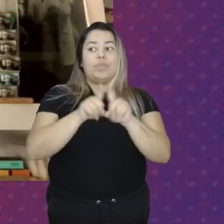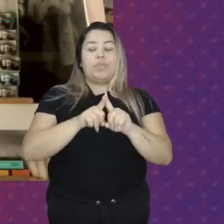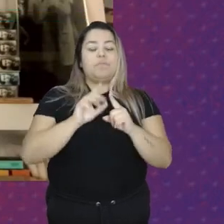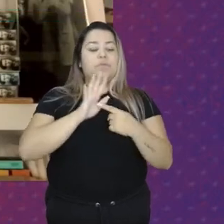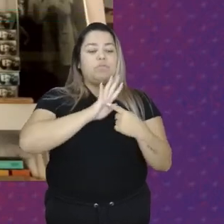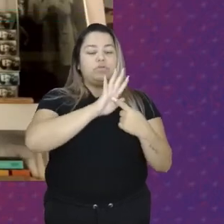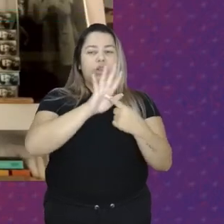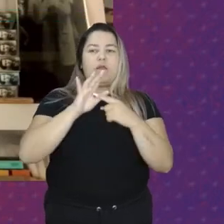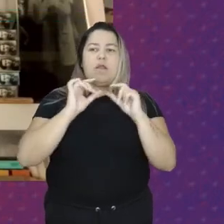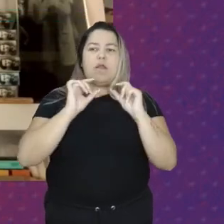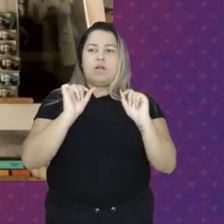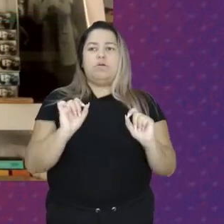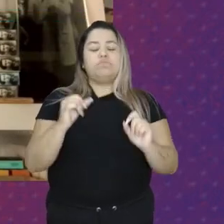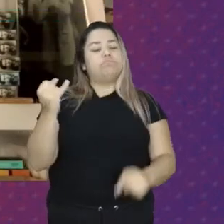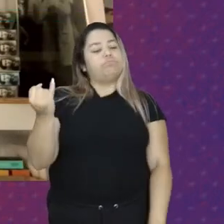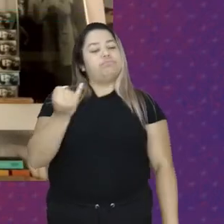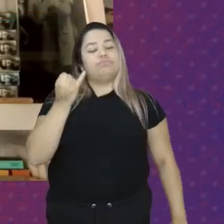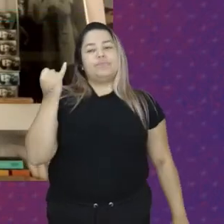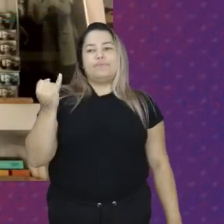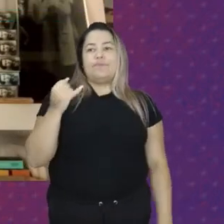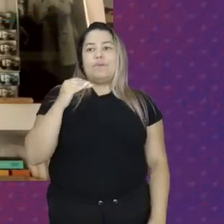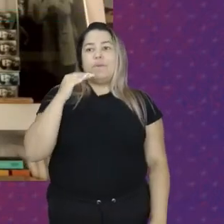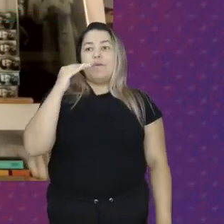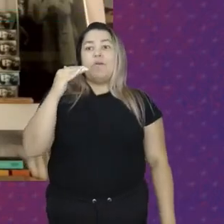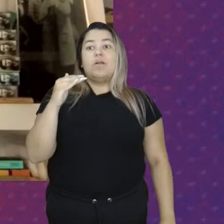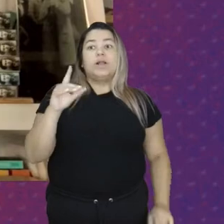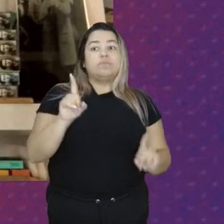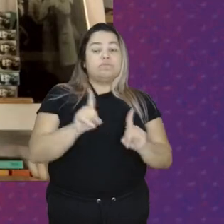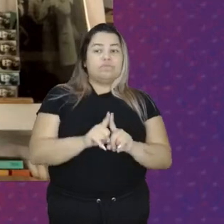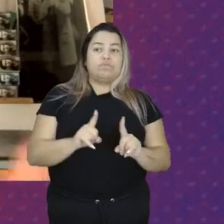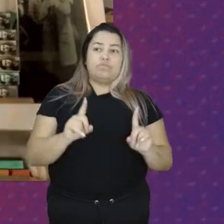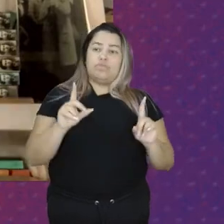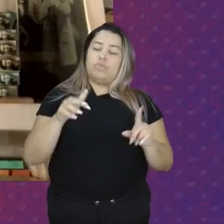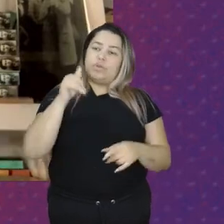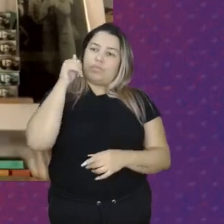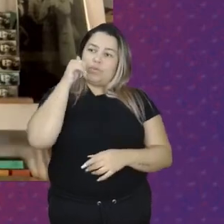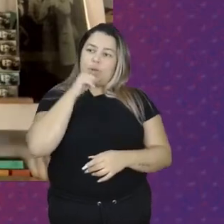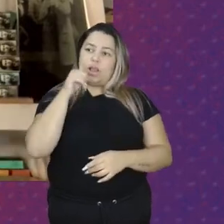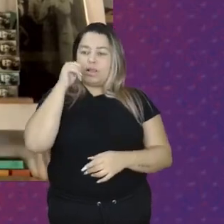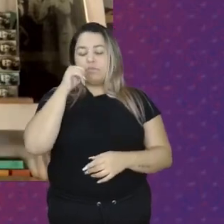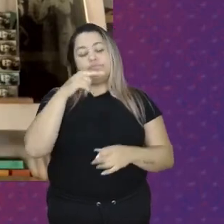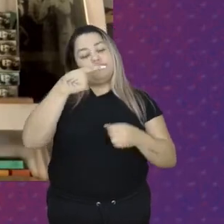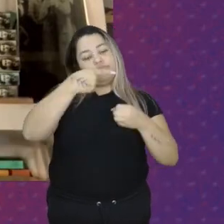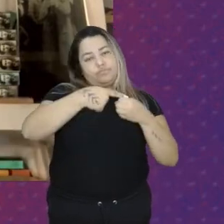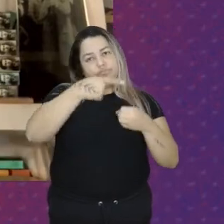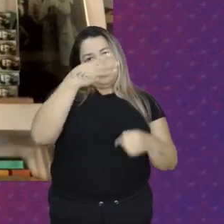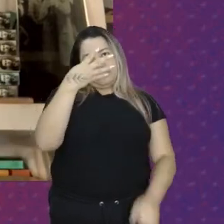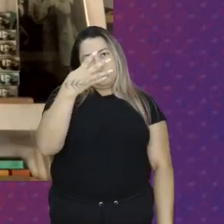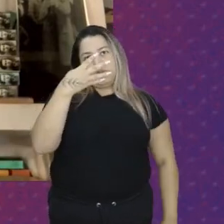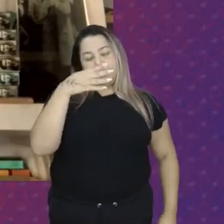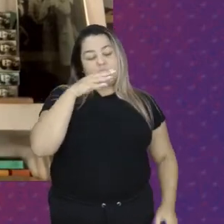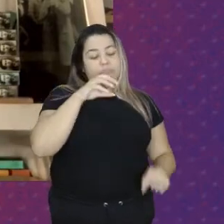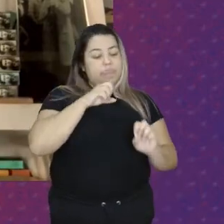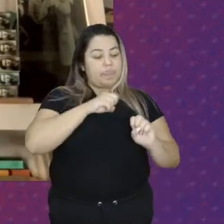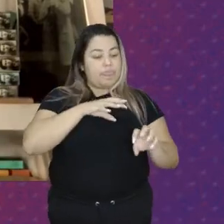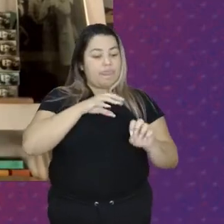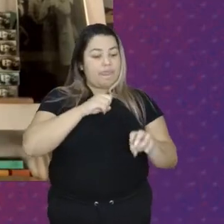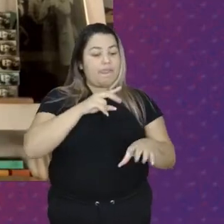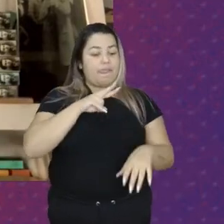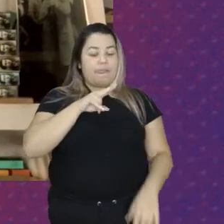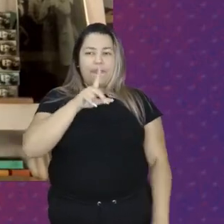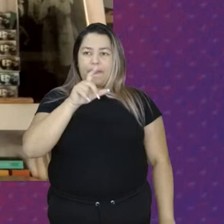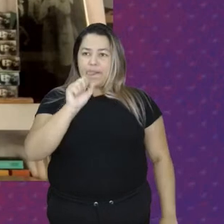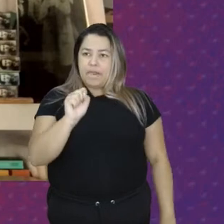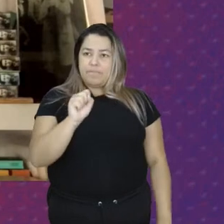mostraram algo muito importante, né? Foi um bloco sobre mulheres e cidades, com 4 aulas, e as companheiras